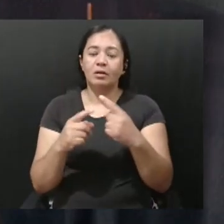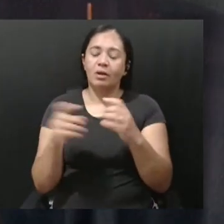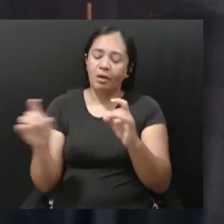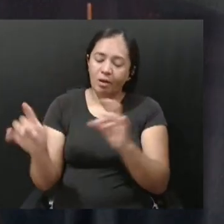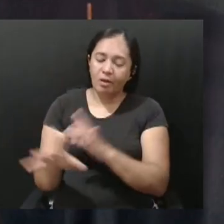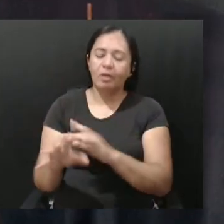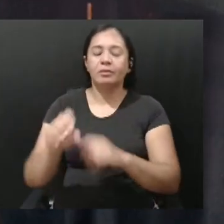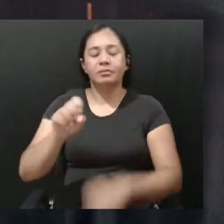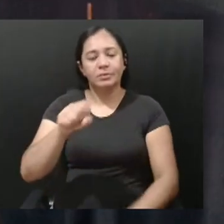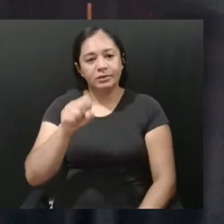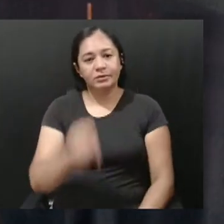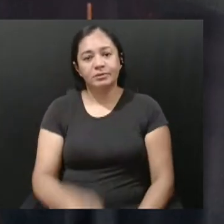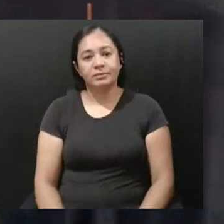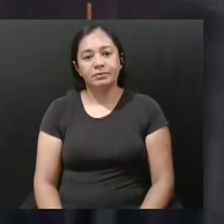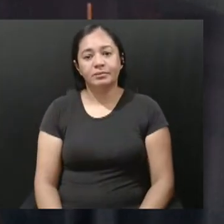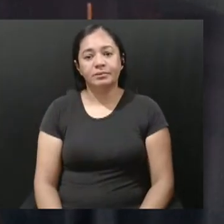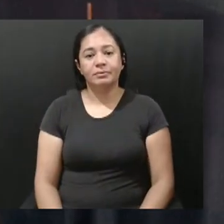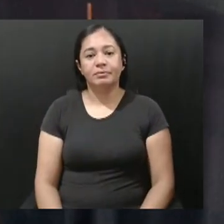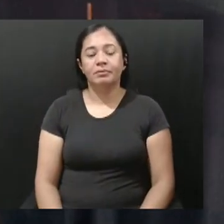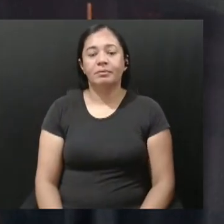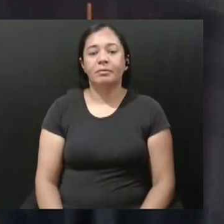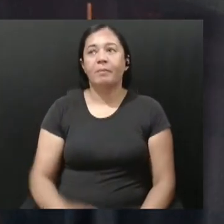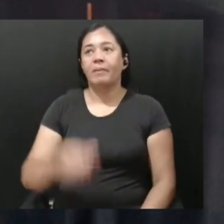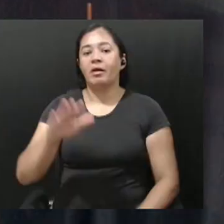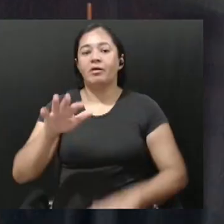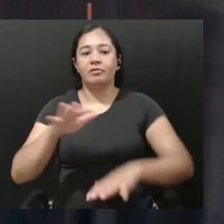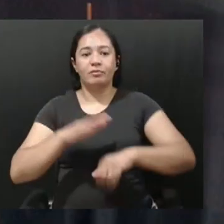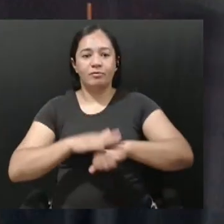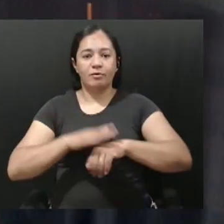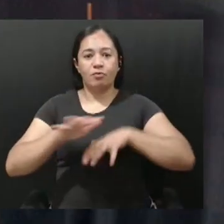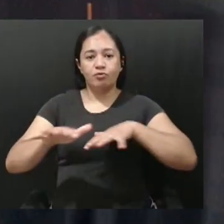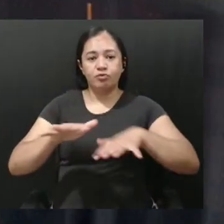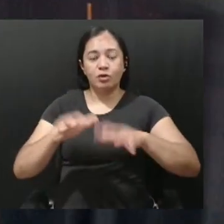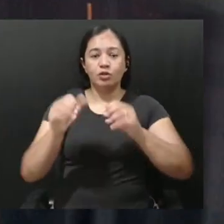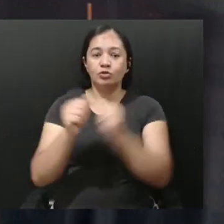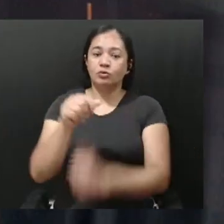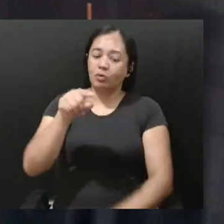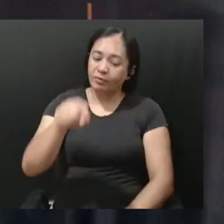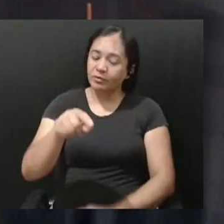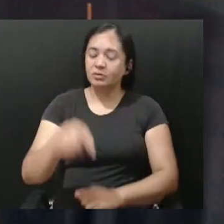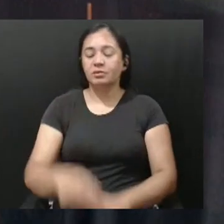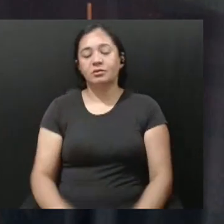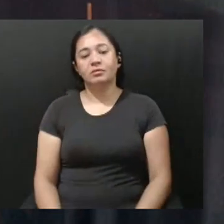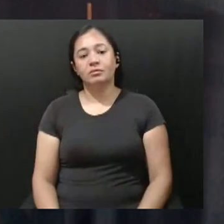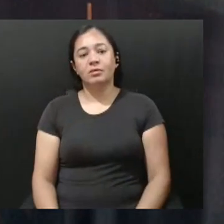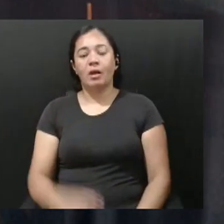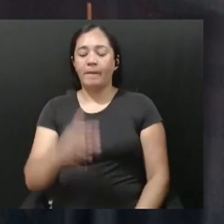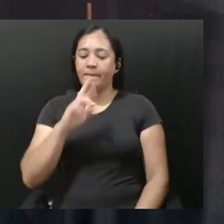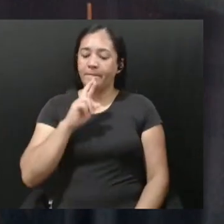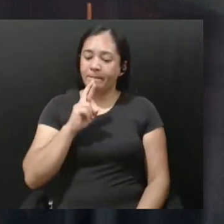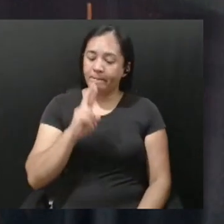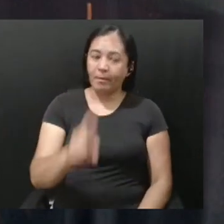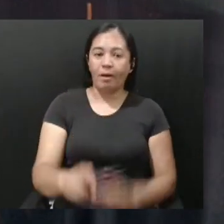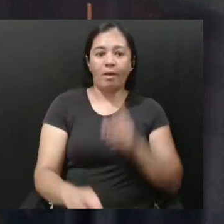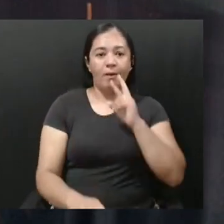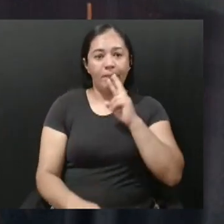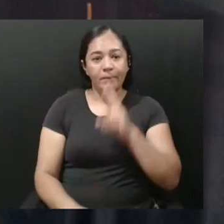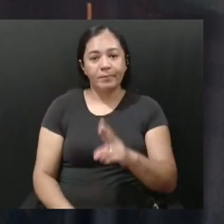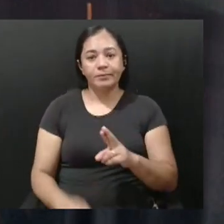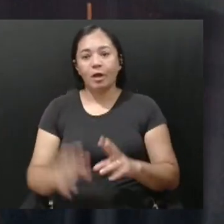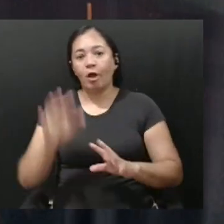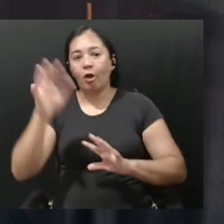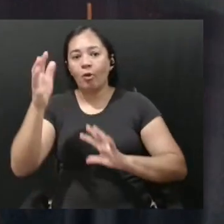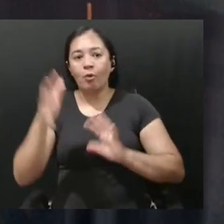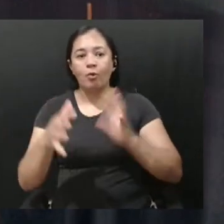sobre fazer esse movimento com você mesmo, né, e aí essas Uhum. respostas virão, né, essas respostas de como lidar com